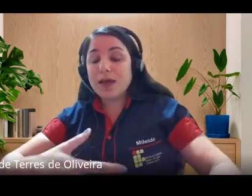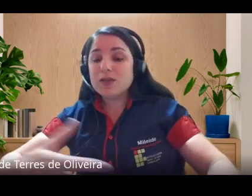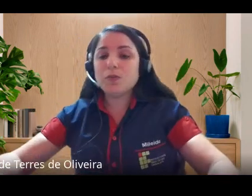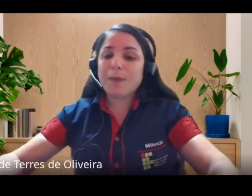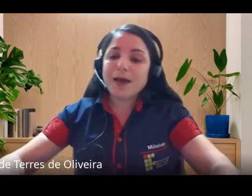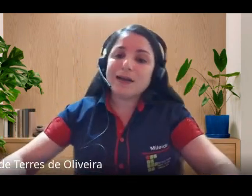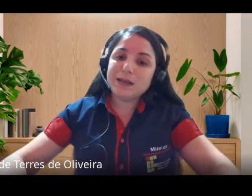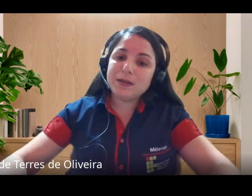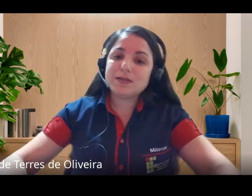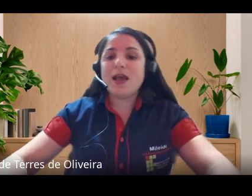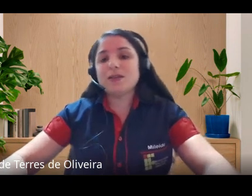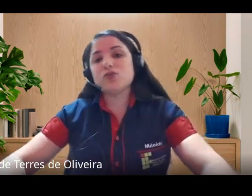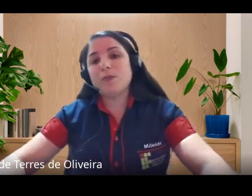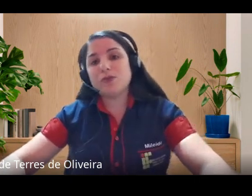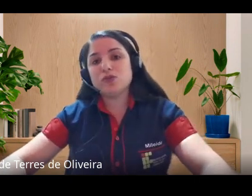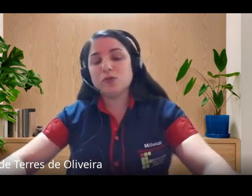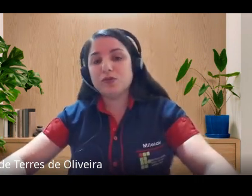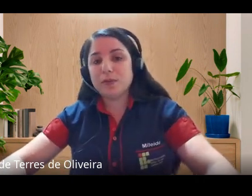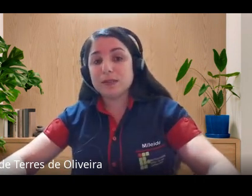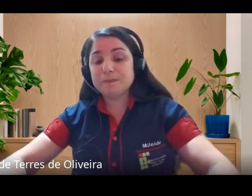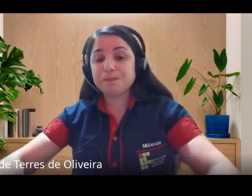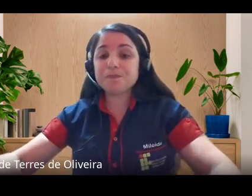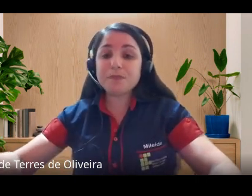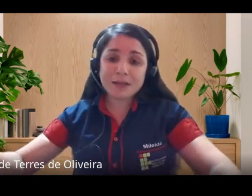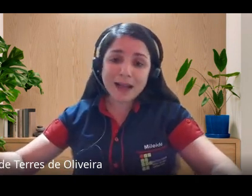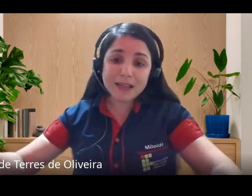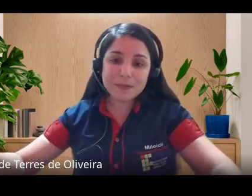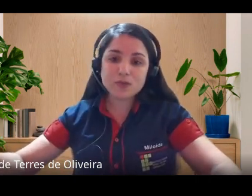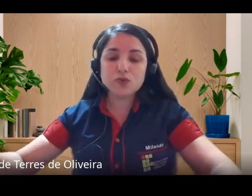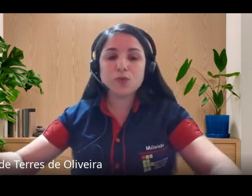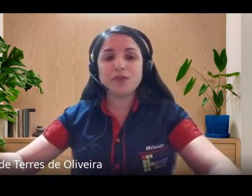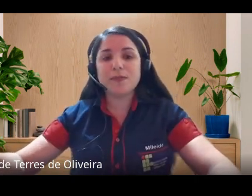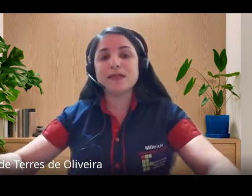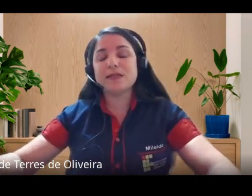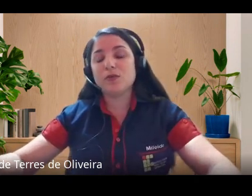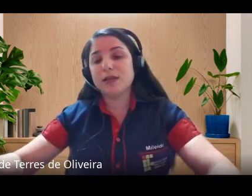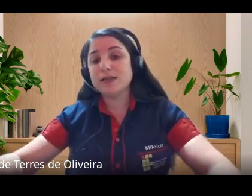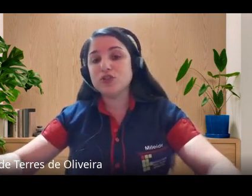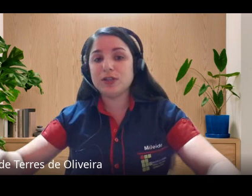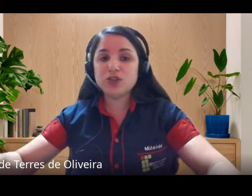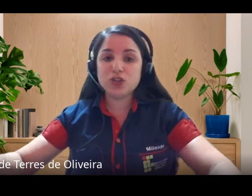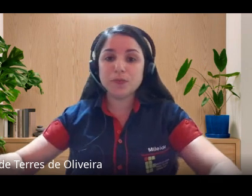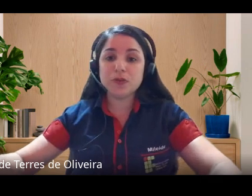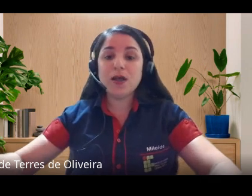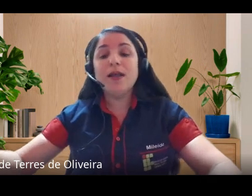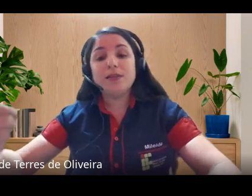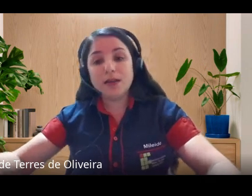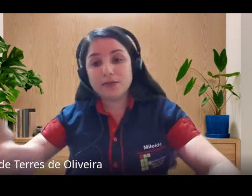orientação. Isso para Libras é que são chamados dos morfemas. Na Libras, os morfemas eles acontecem de três